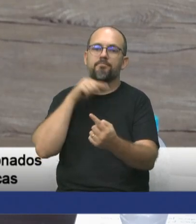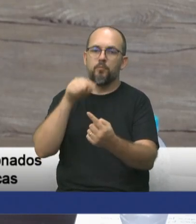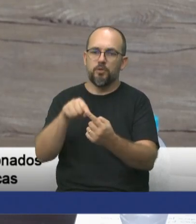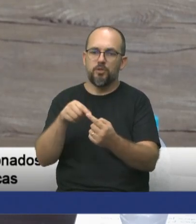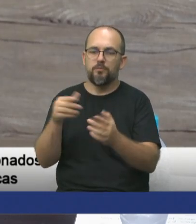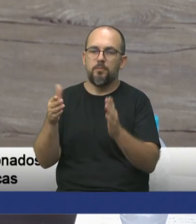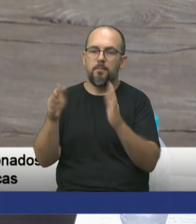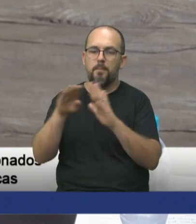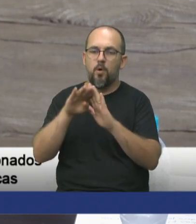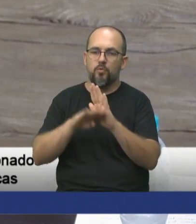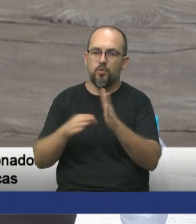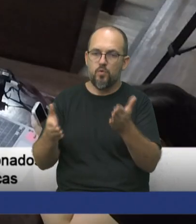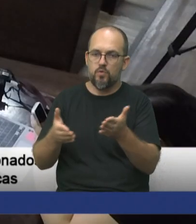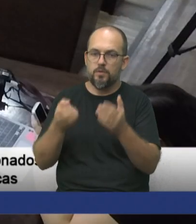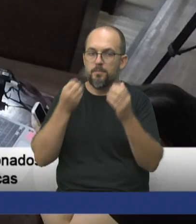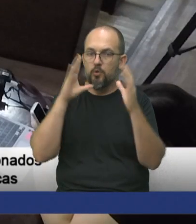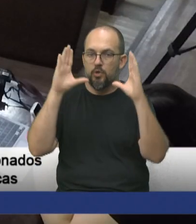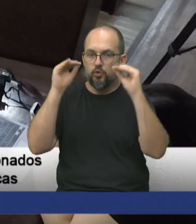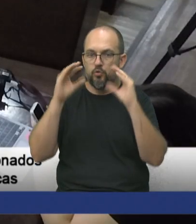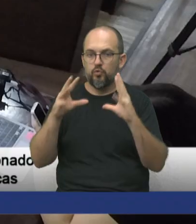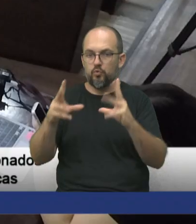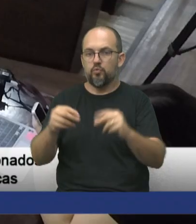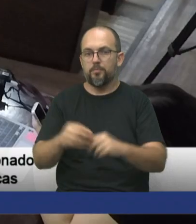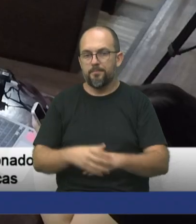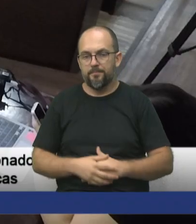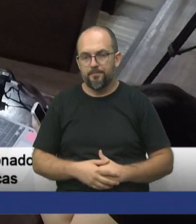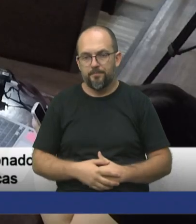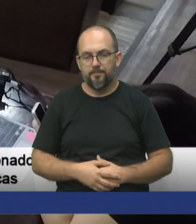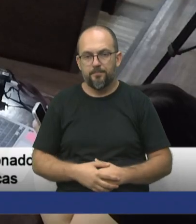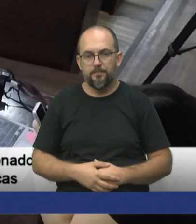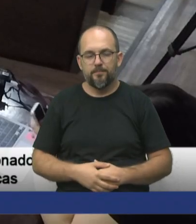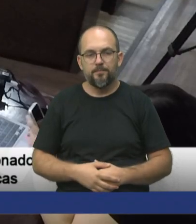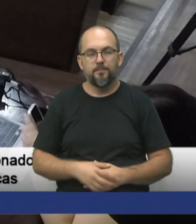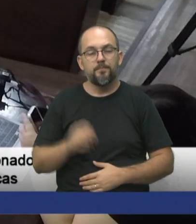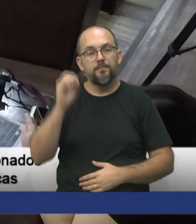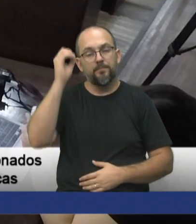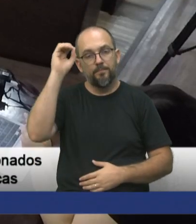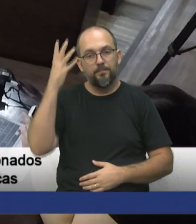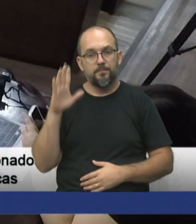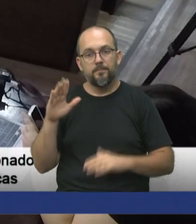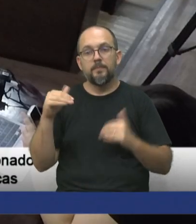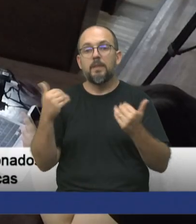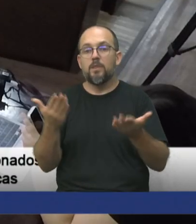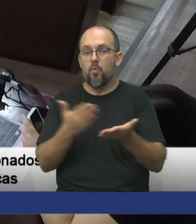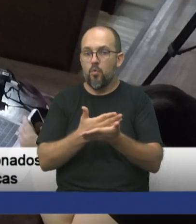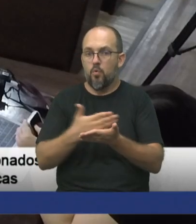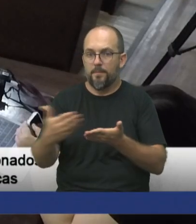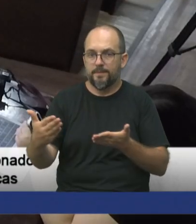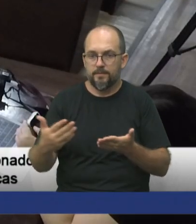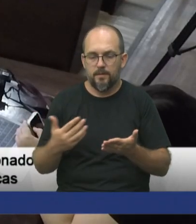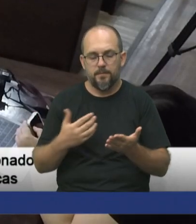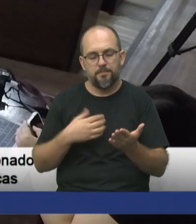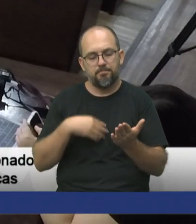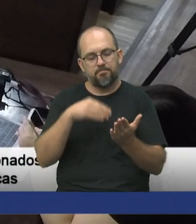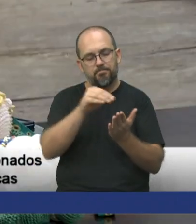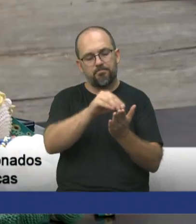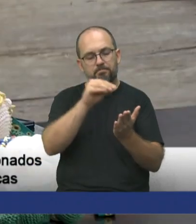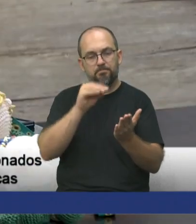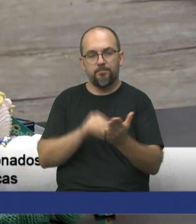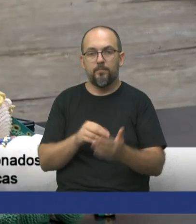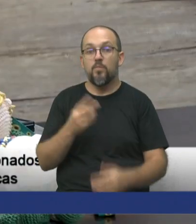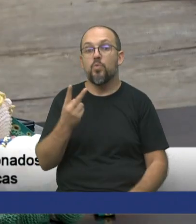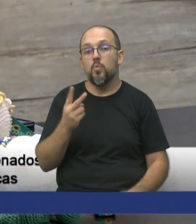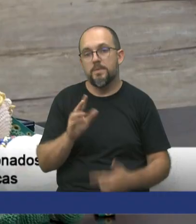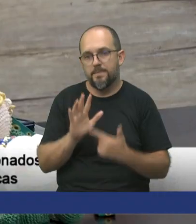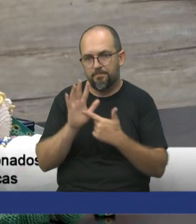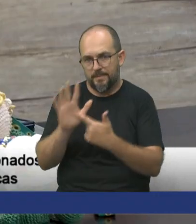pautas de hoje. Boa noite a todos. Então, para a gente começar, nós separamos duas apresentações.